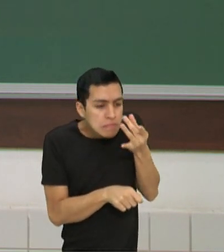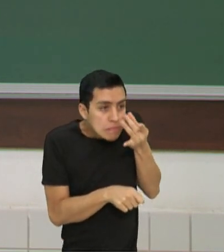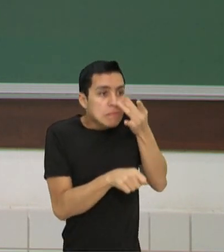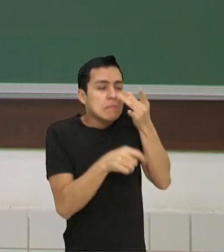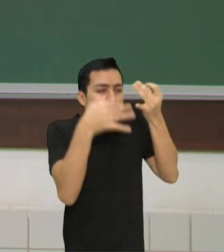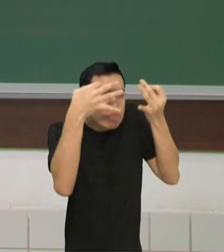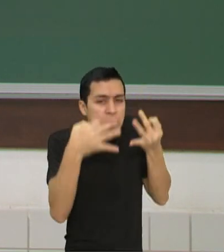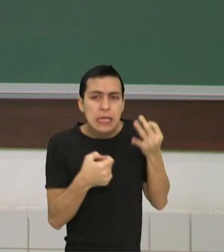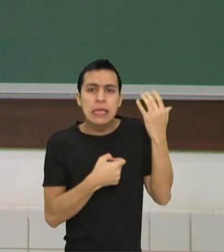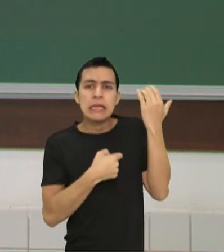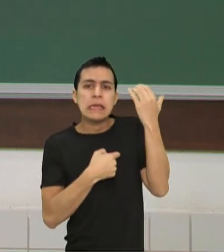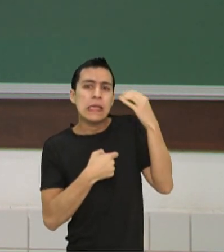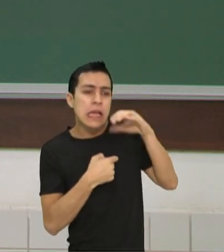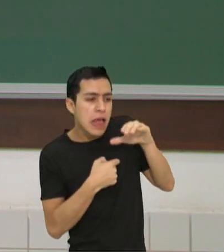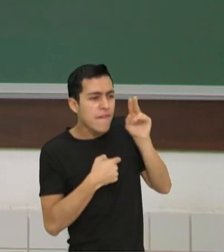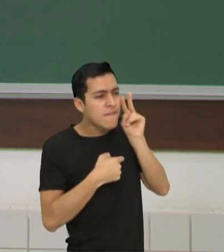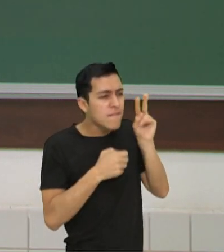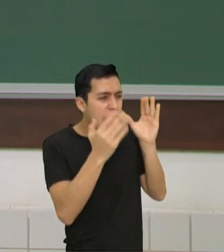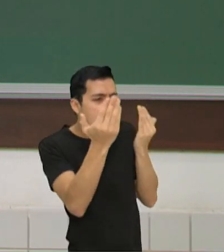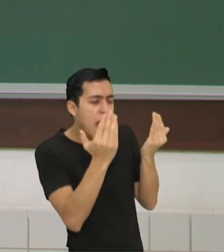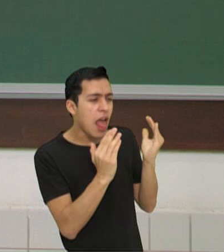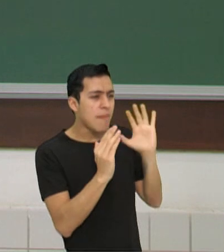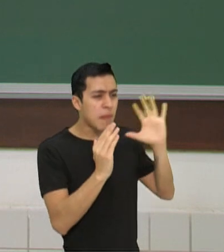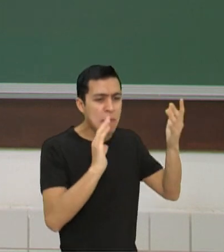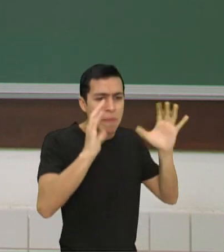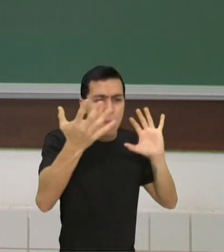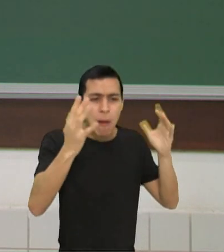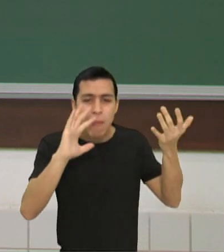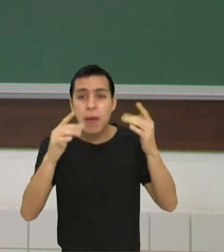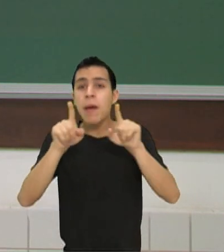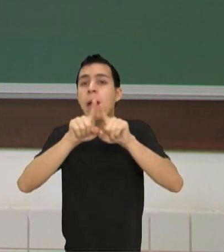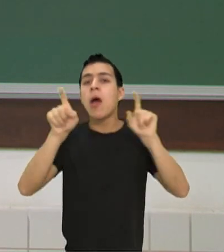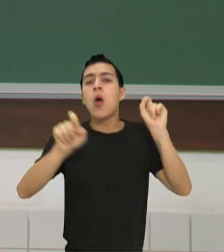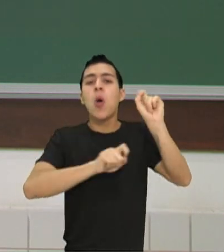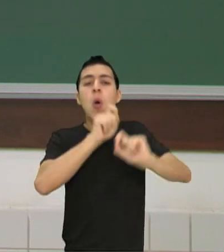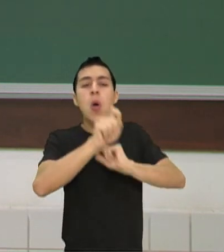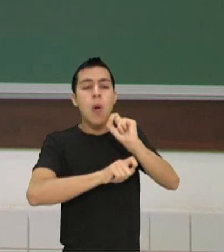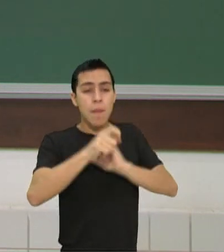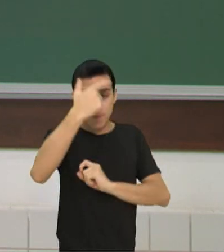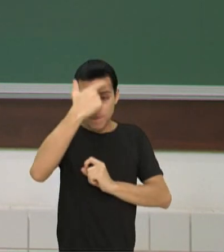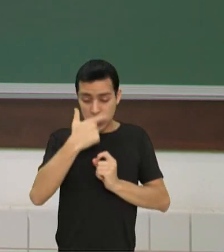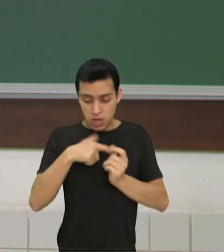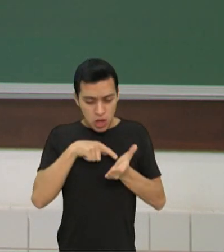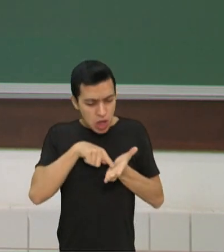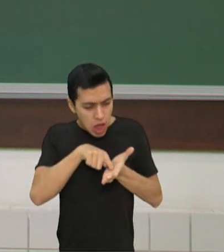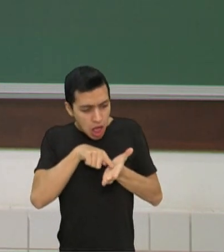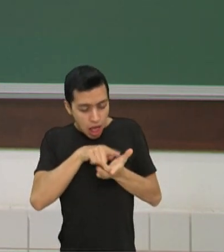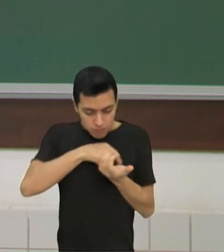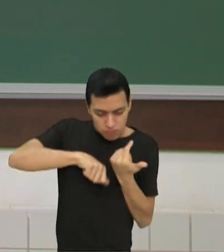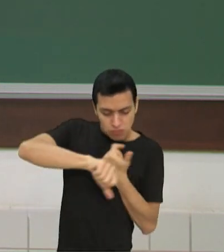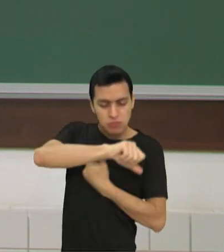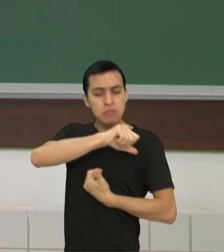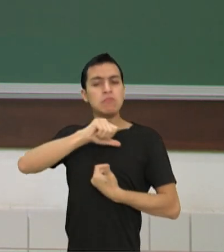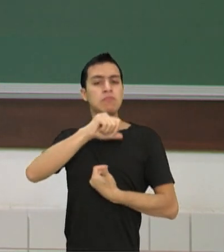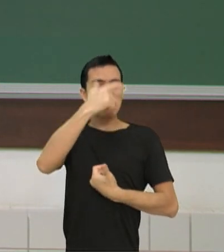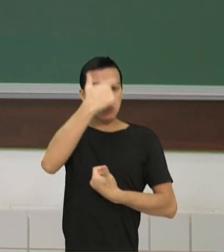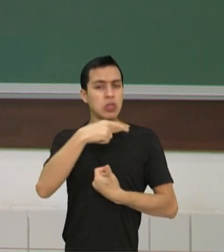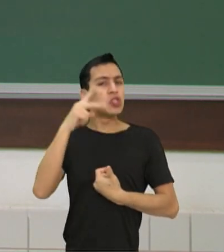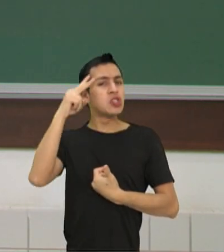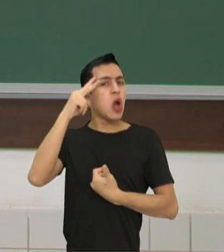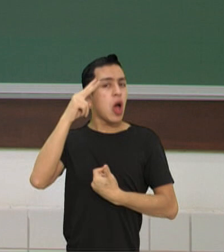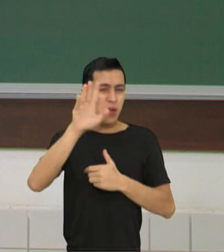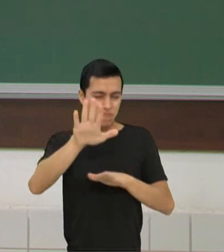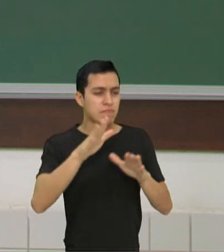gente vai analisar eventos e não só os eventos, é o que faz o historiador virar historiador. O historiador olha o evento,